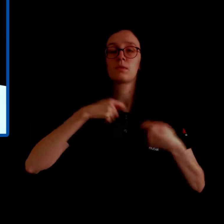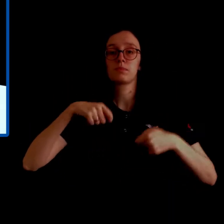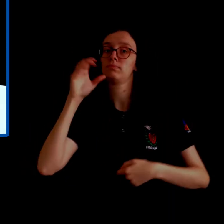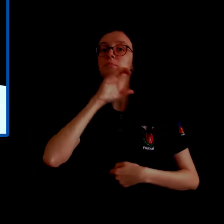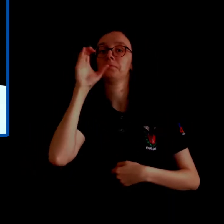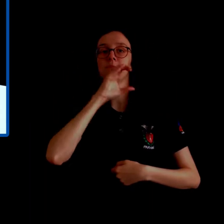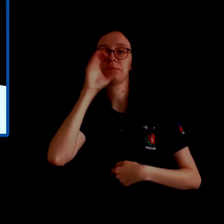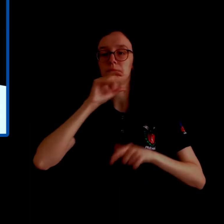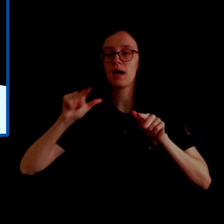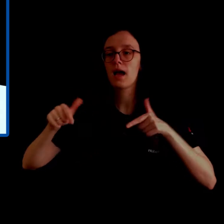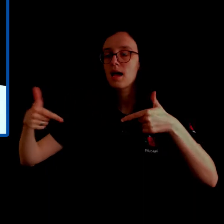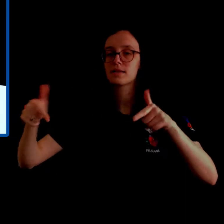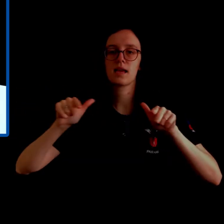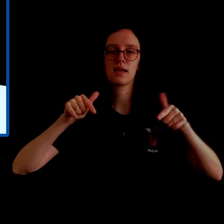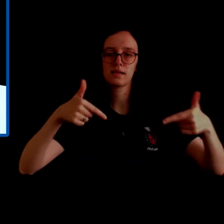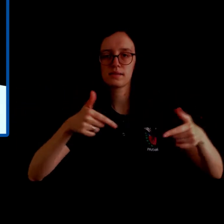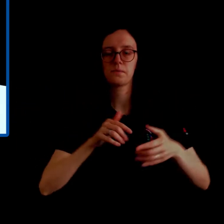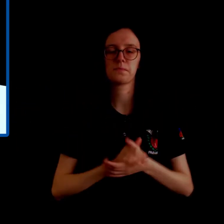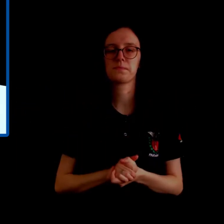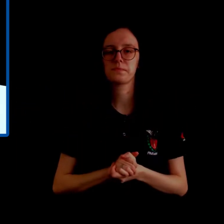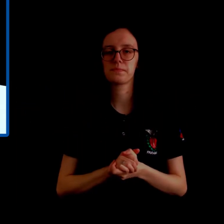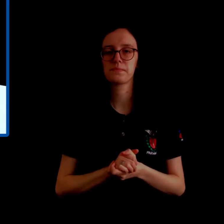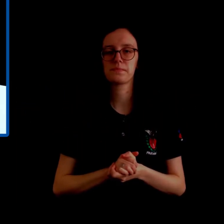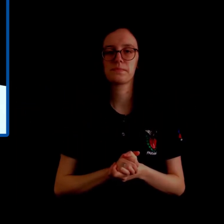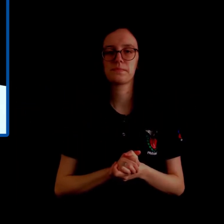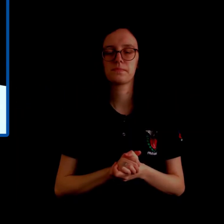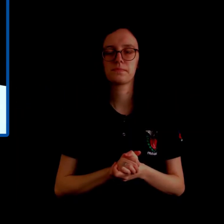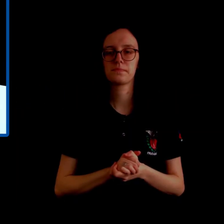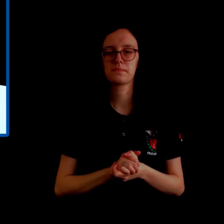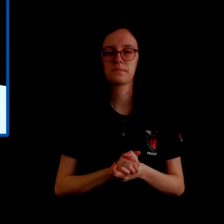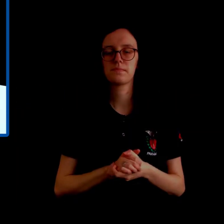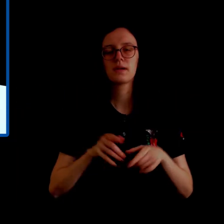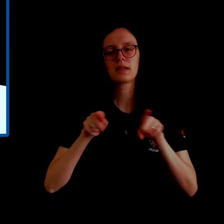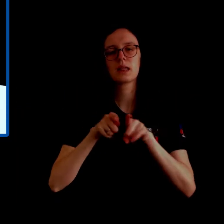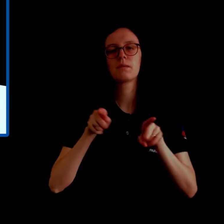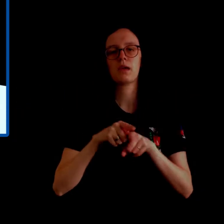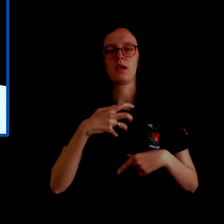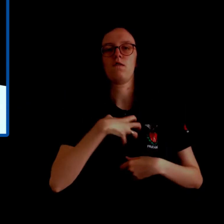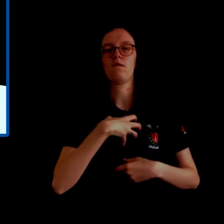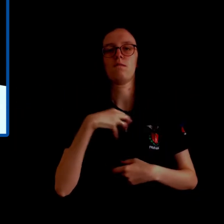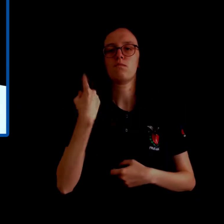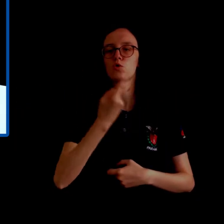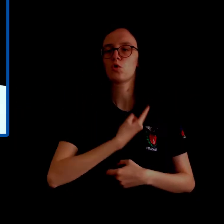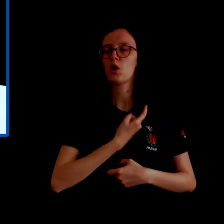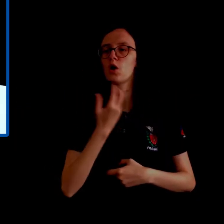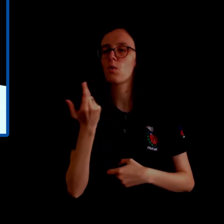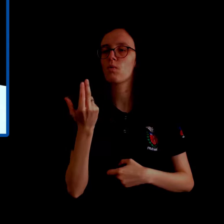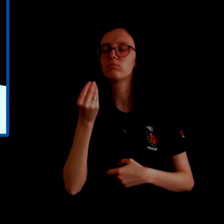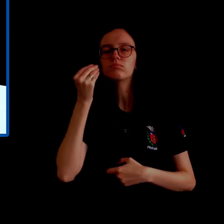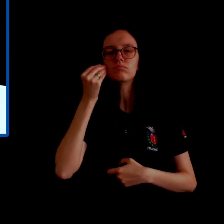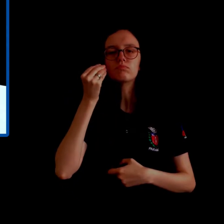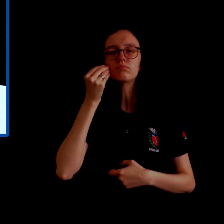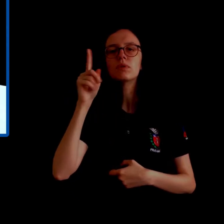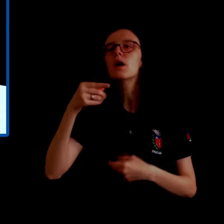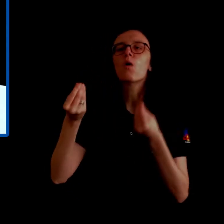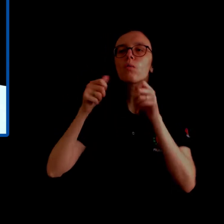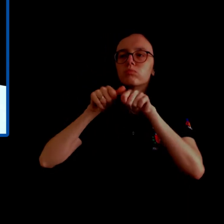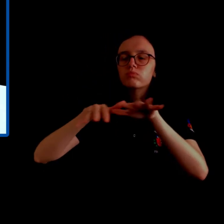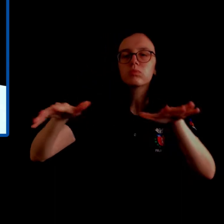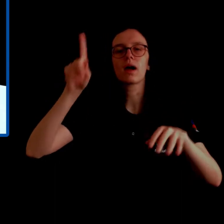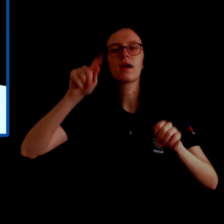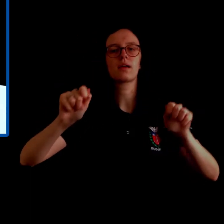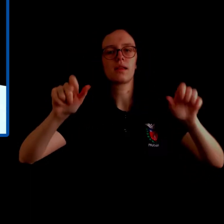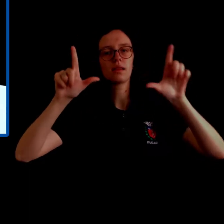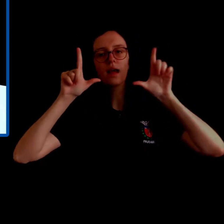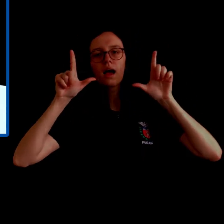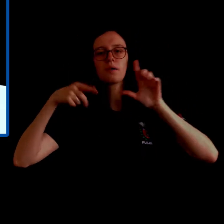rápidas, tá? Então, a forma como nós temos para atacar isso é através de lives, através